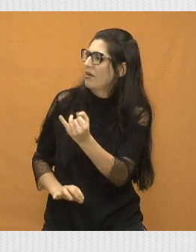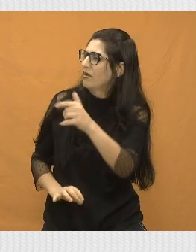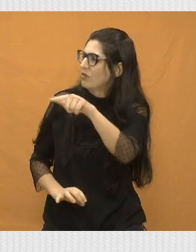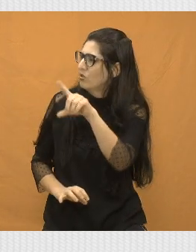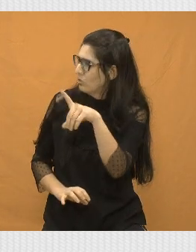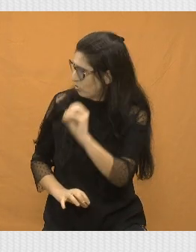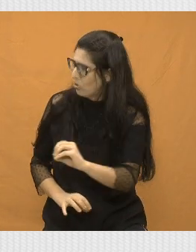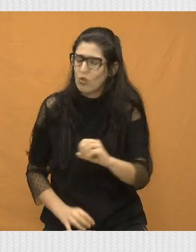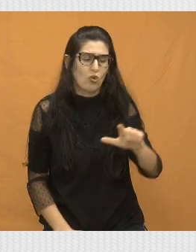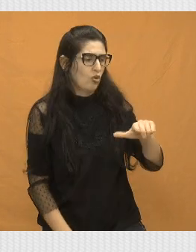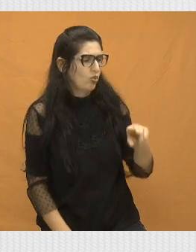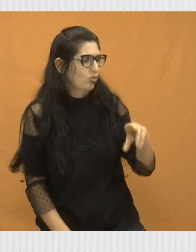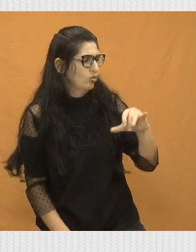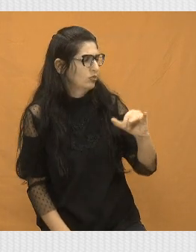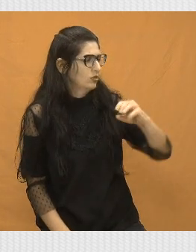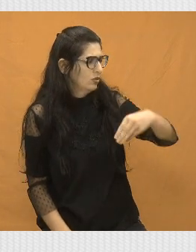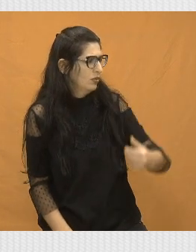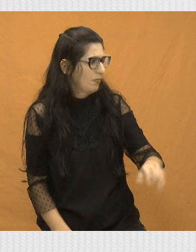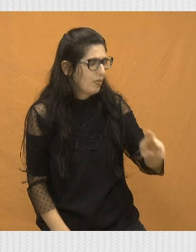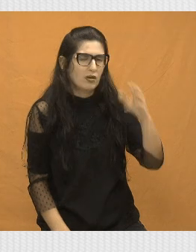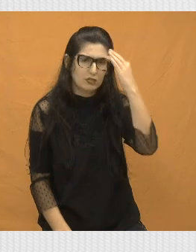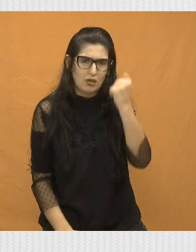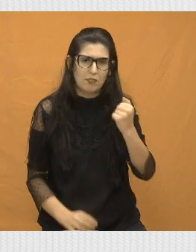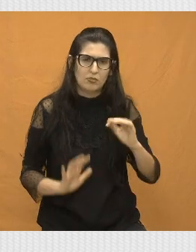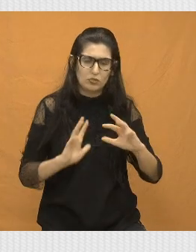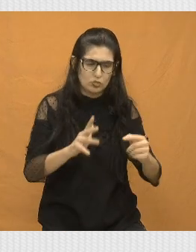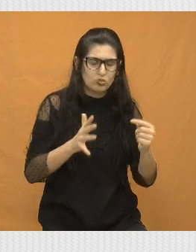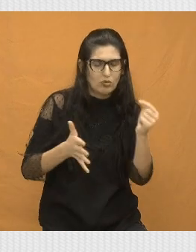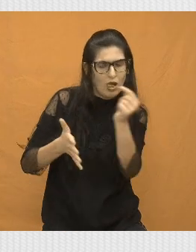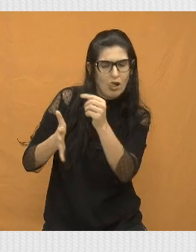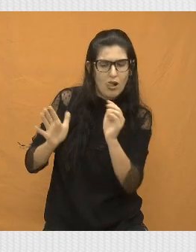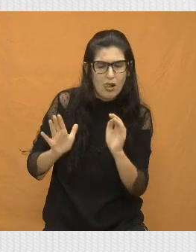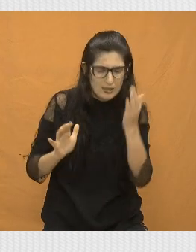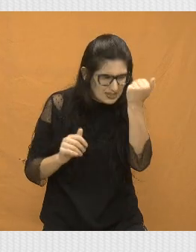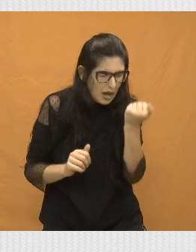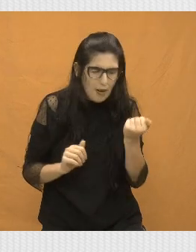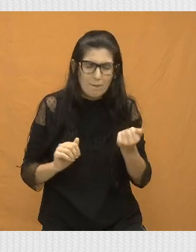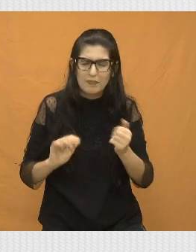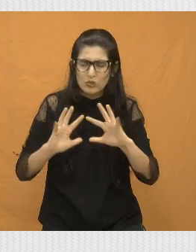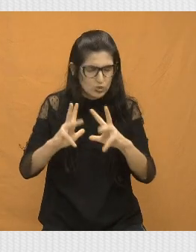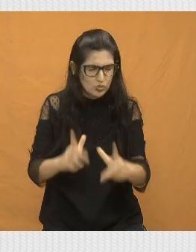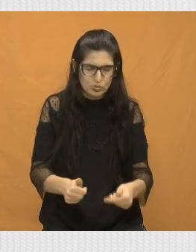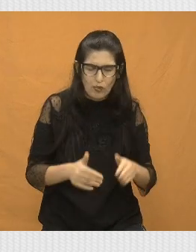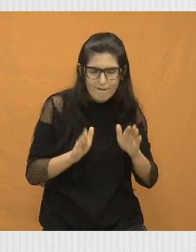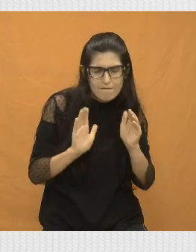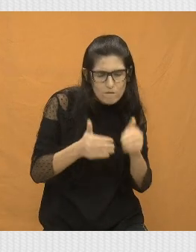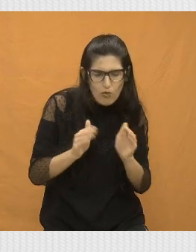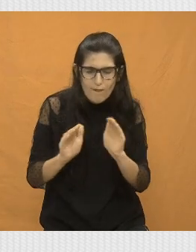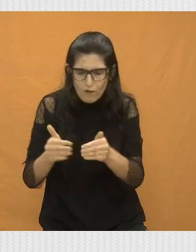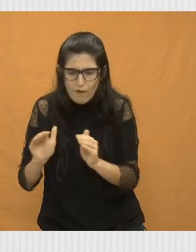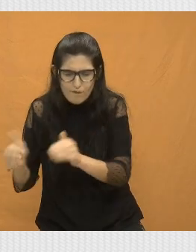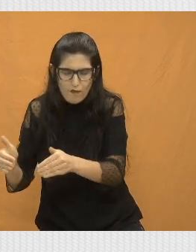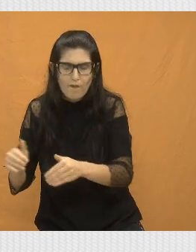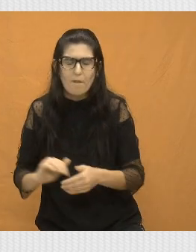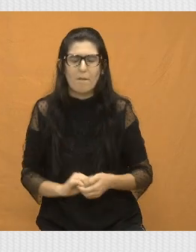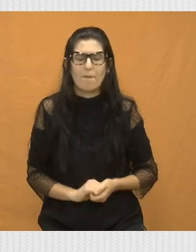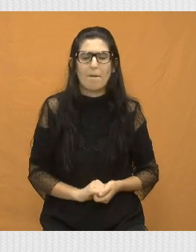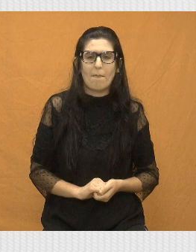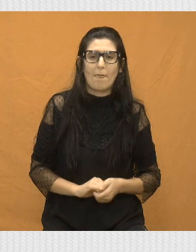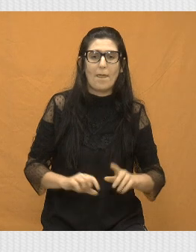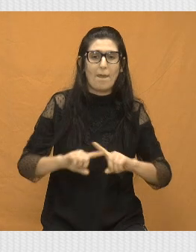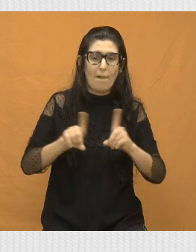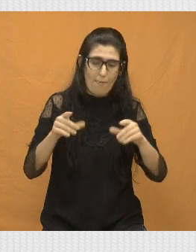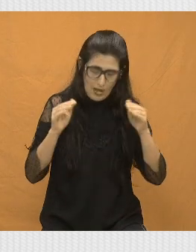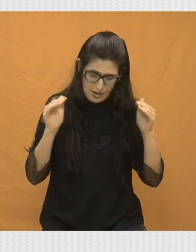são métodos pelo STN e tem aqui possivelmente algumas aberturas de informações, mas eles são colocados de acordo com o manual